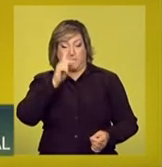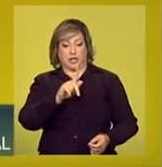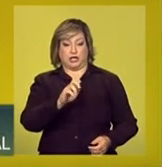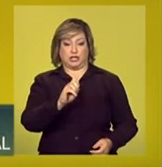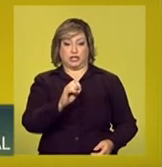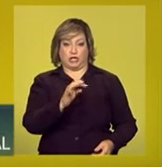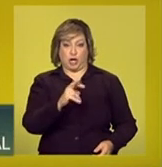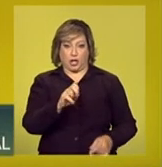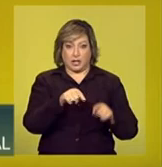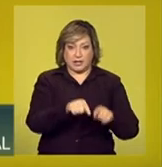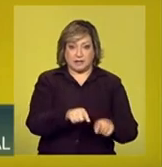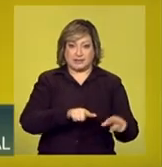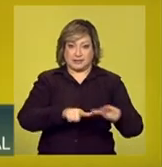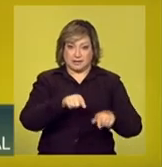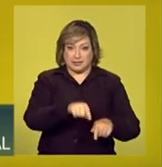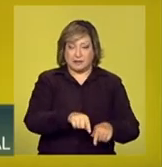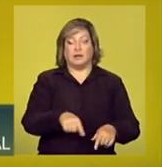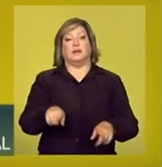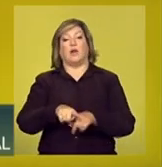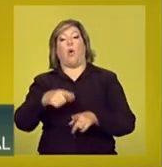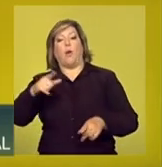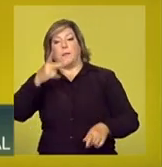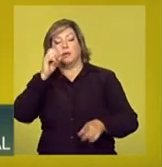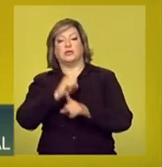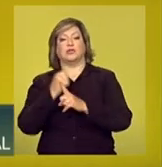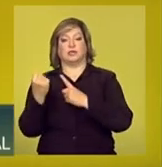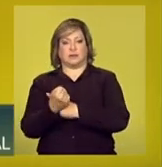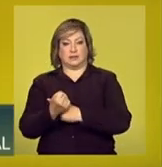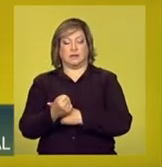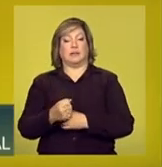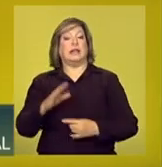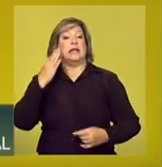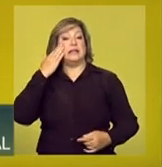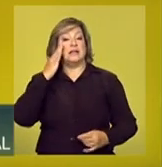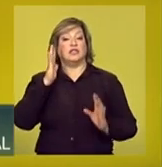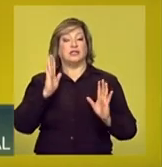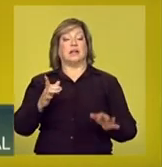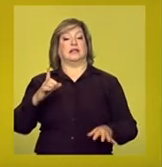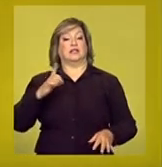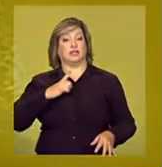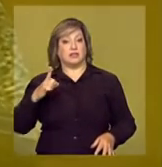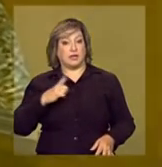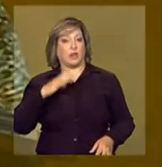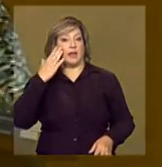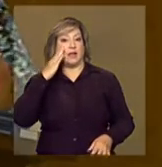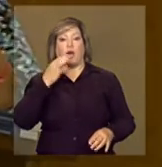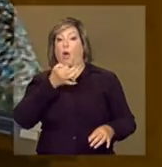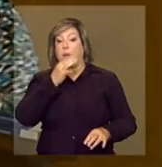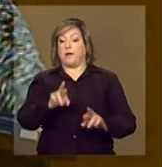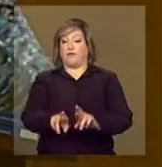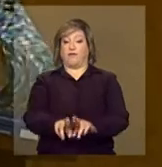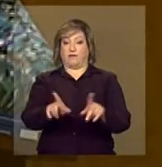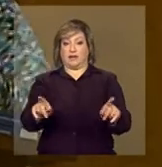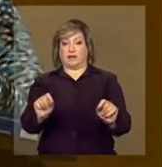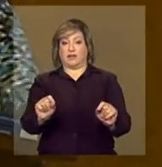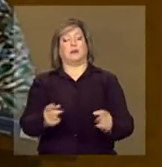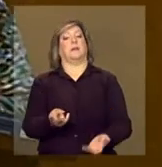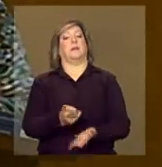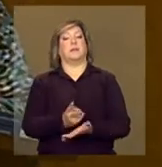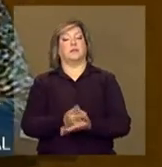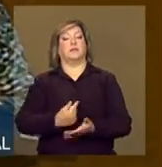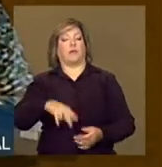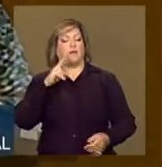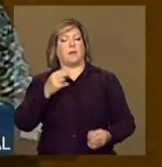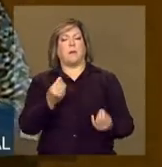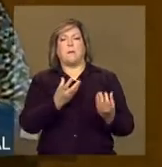nós analisamos em separado, entendendo já, de antemão, que existiam visões diferentes, embora a gente vai ver que depois